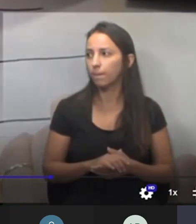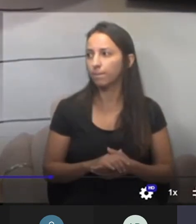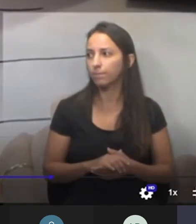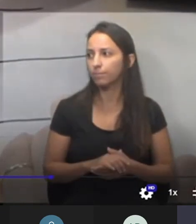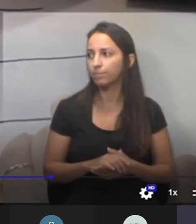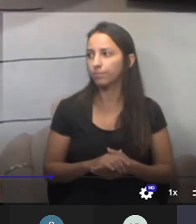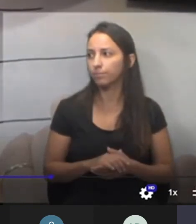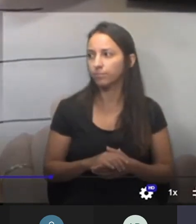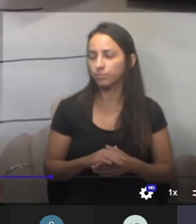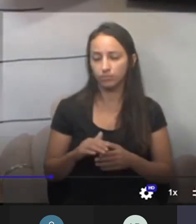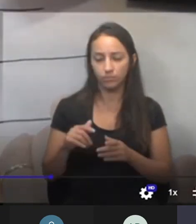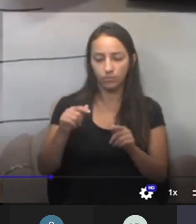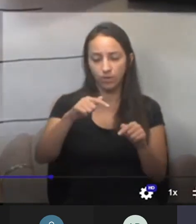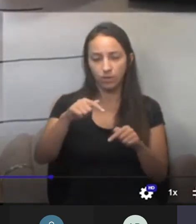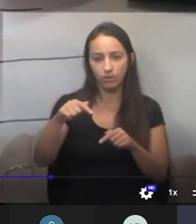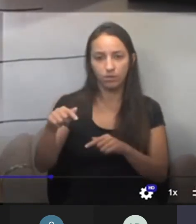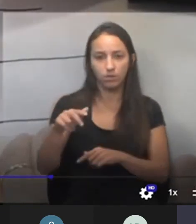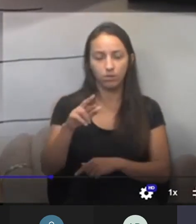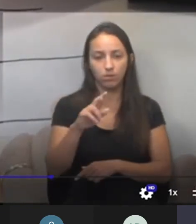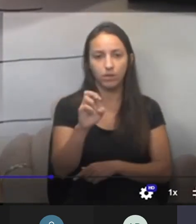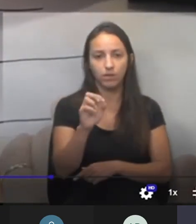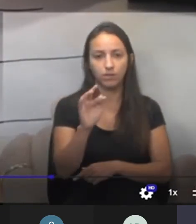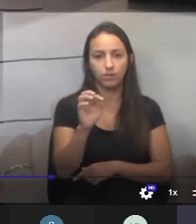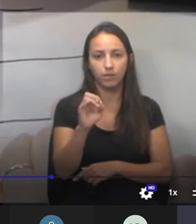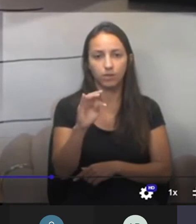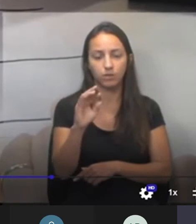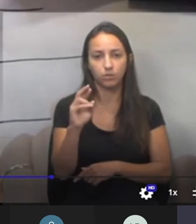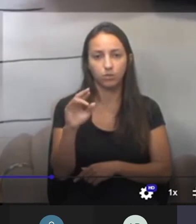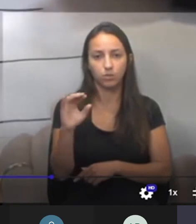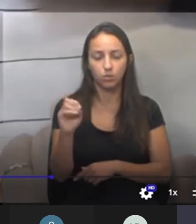O refeitório é uma porção.